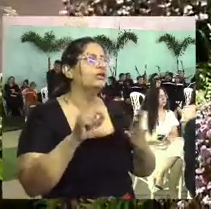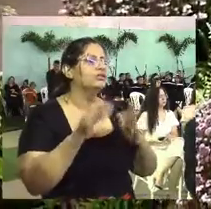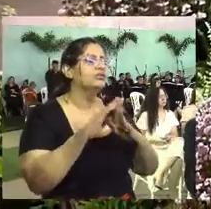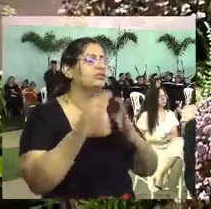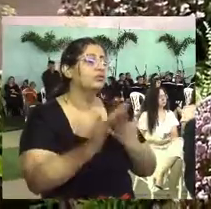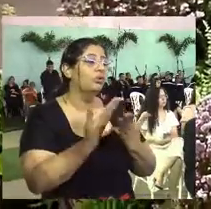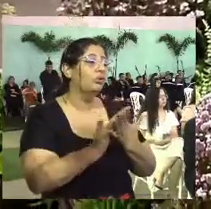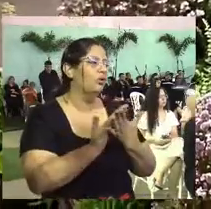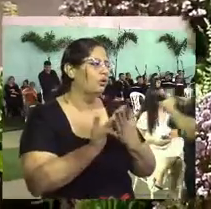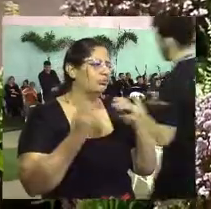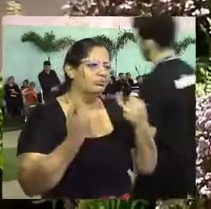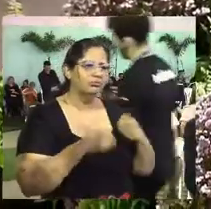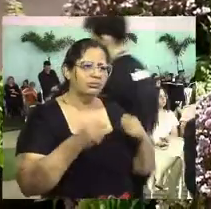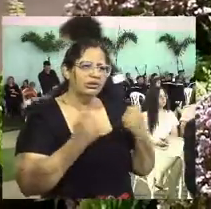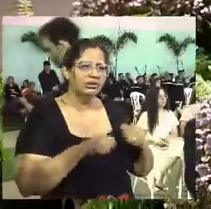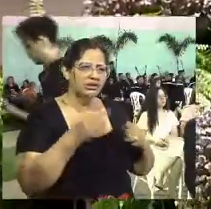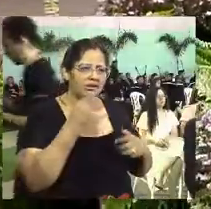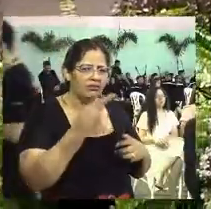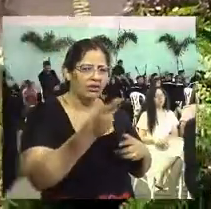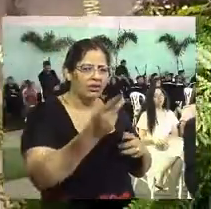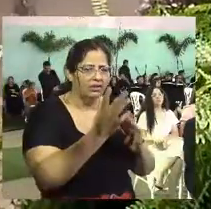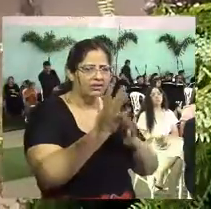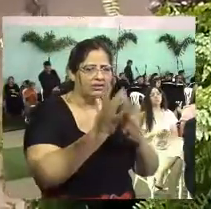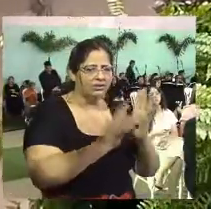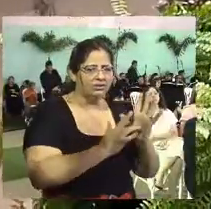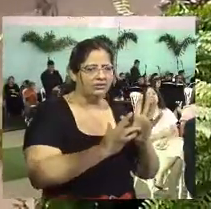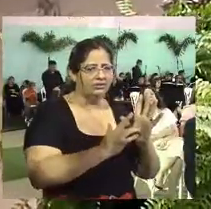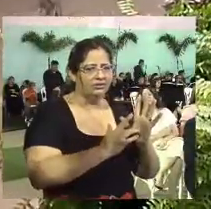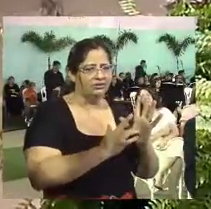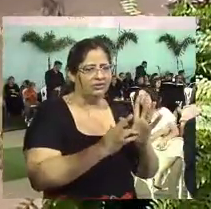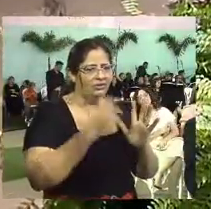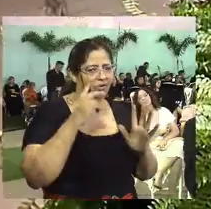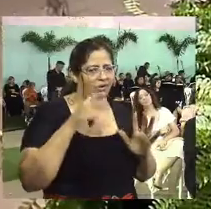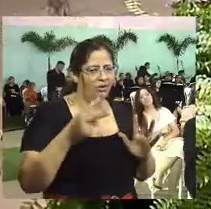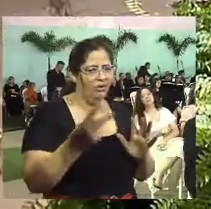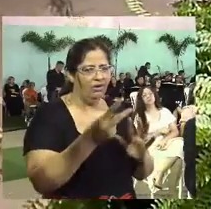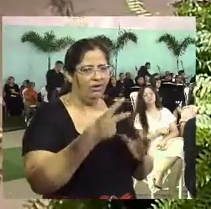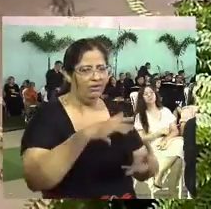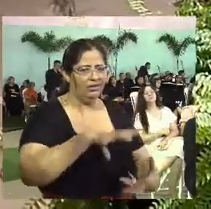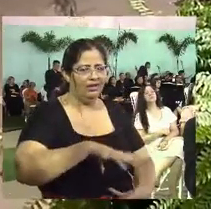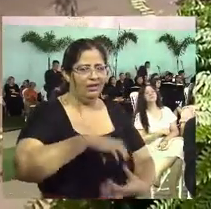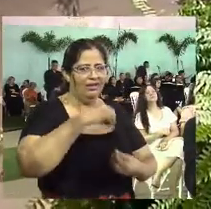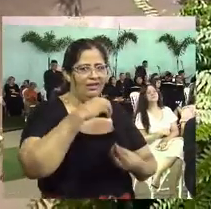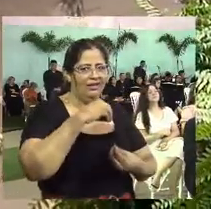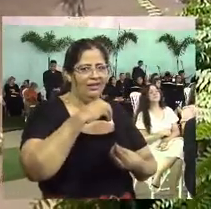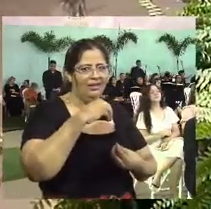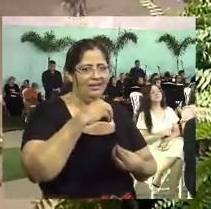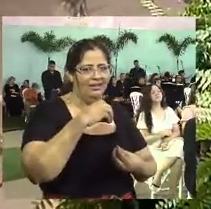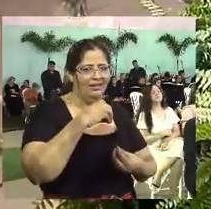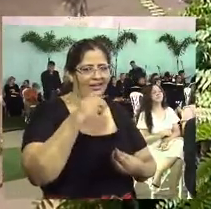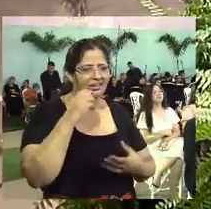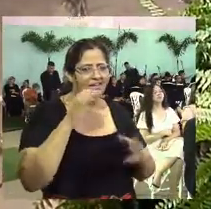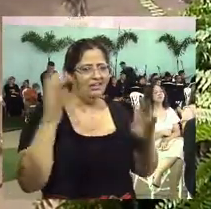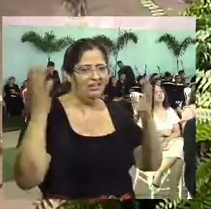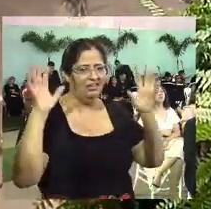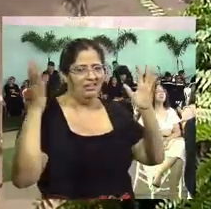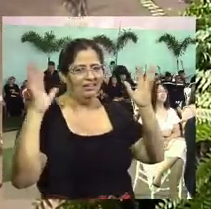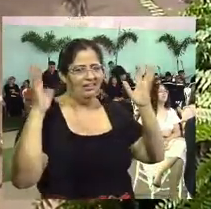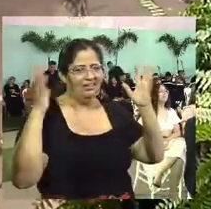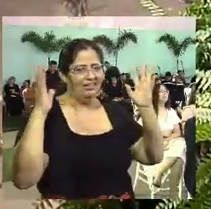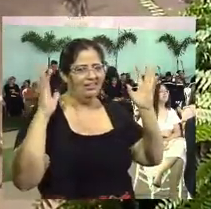escola onde você for Olha coisa linda olha as almas chegando Olha lá aplaude esses Evangelistas